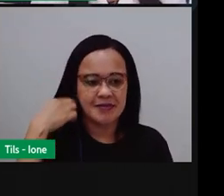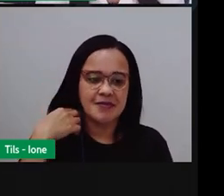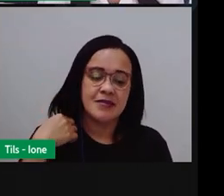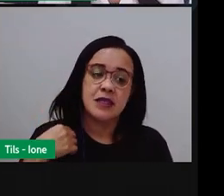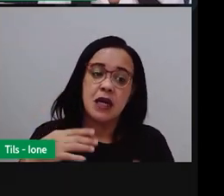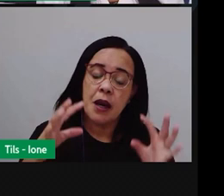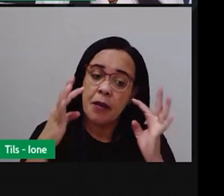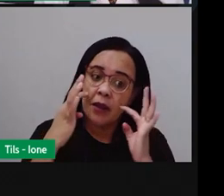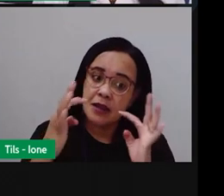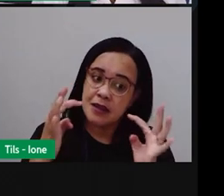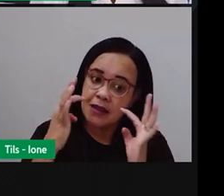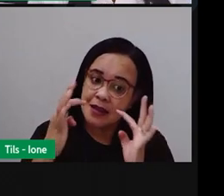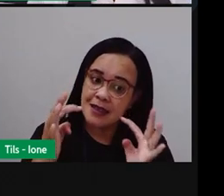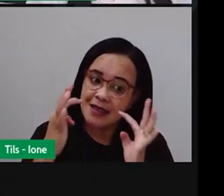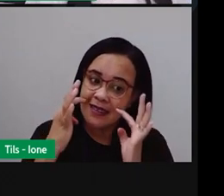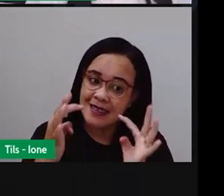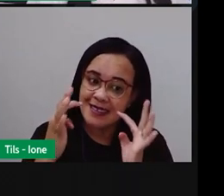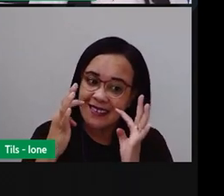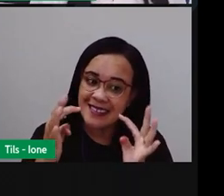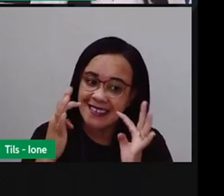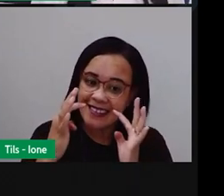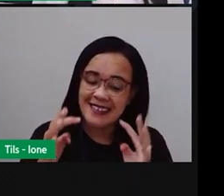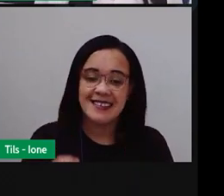Então, olha, eu já estou vendo aqui